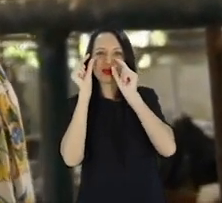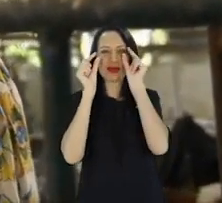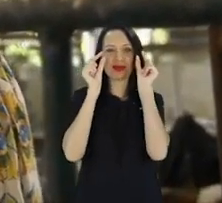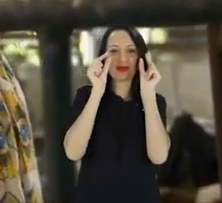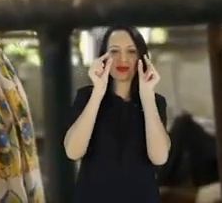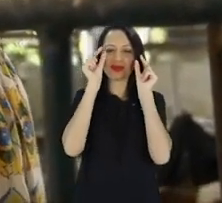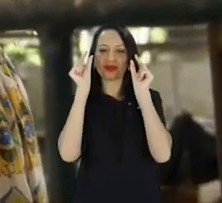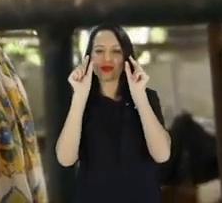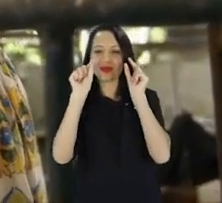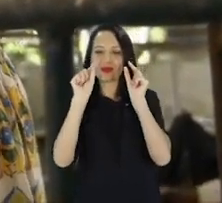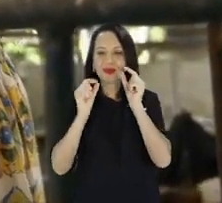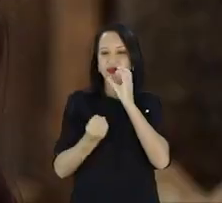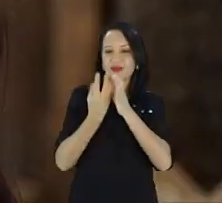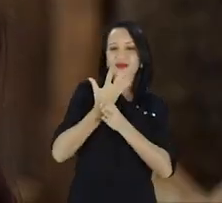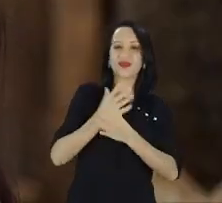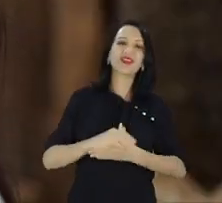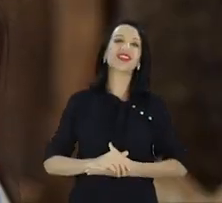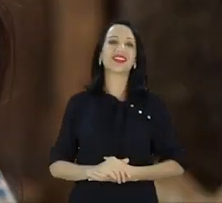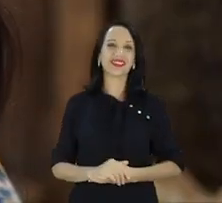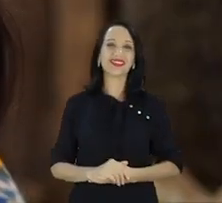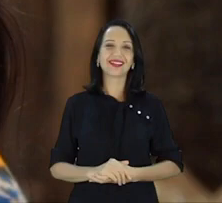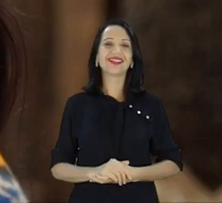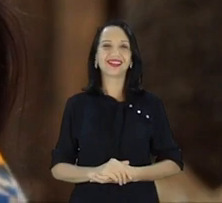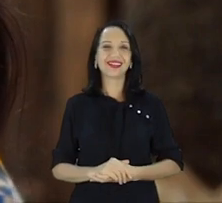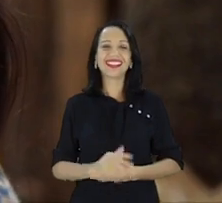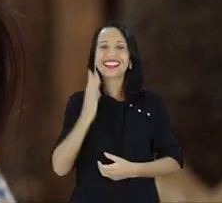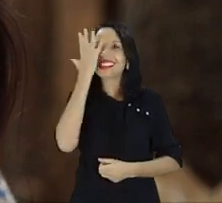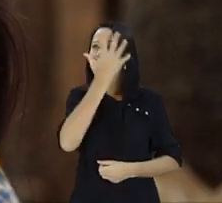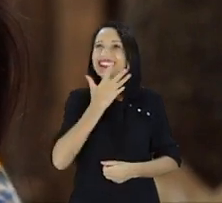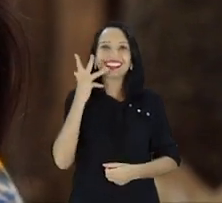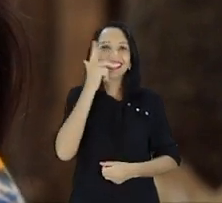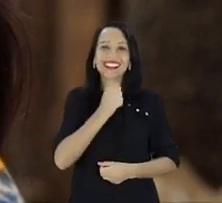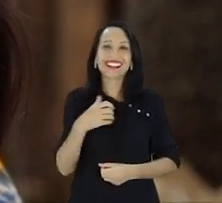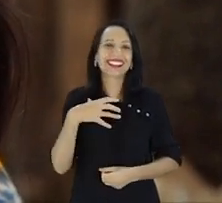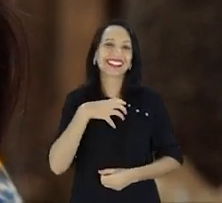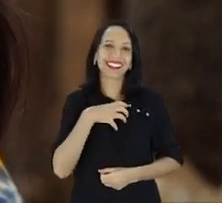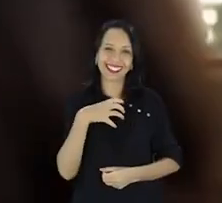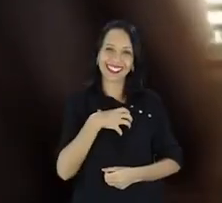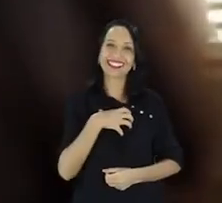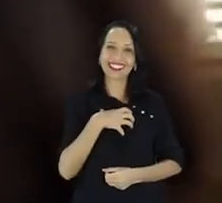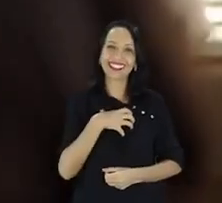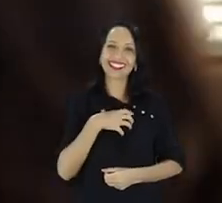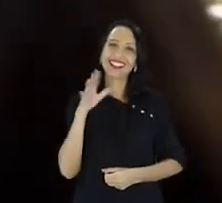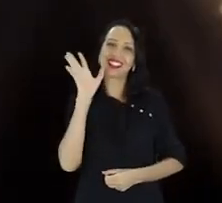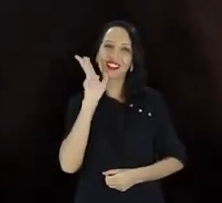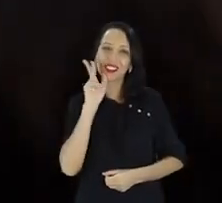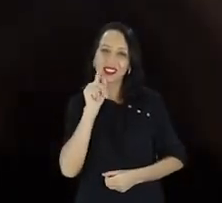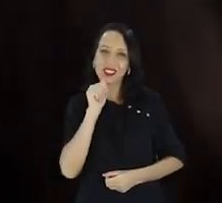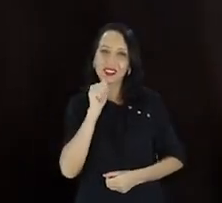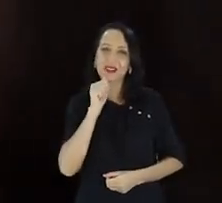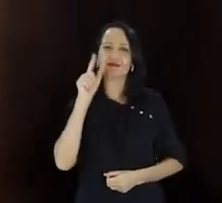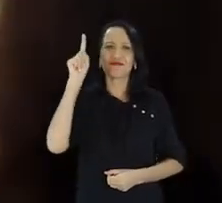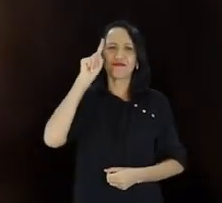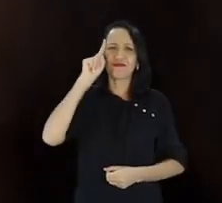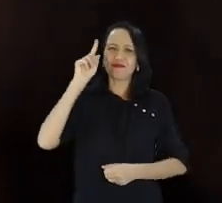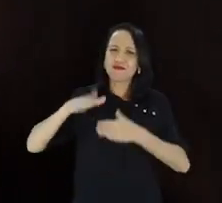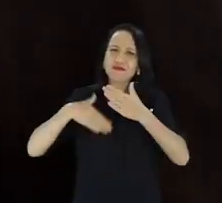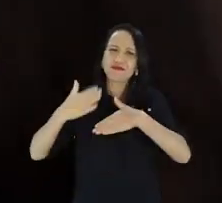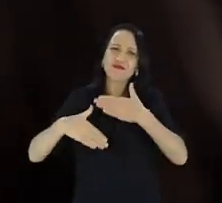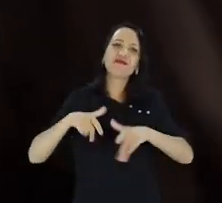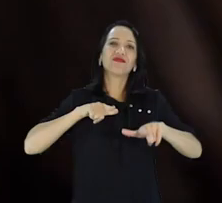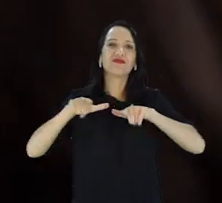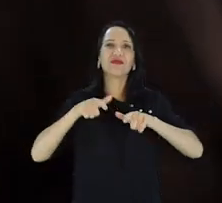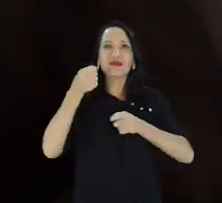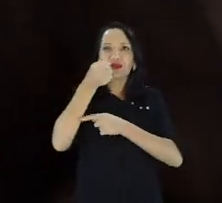mais para cá o que que ia acontecer e foi muito bonito porque de alguma forma eu demorei alguns dias fazendo isso e